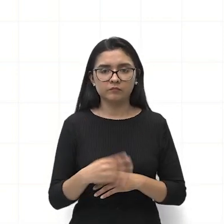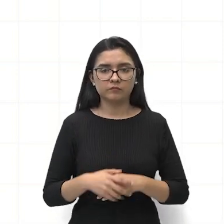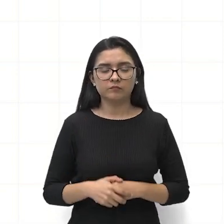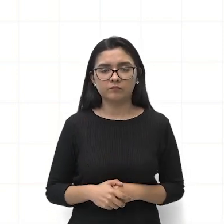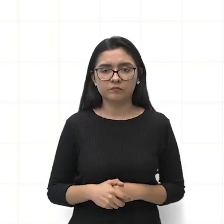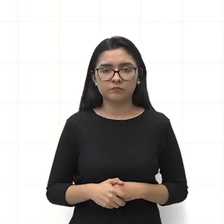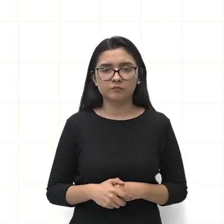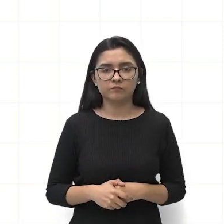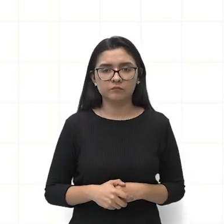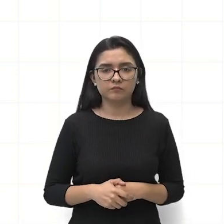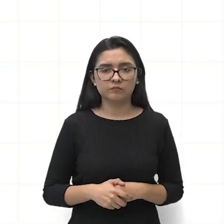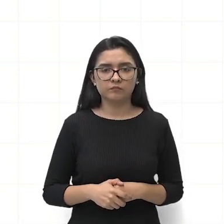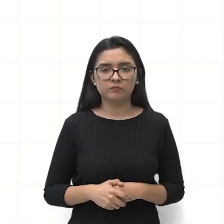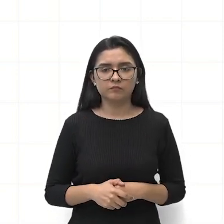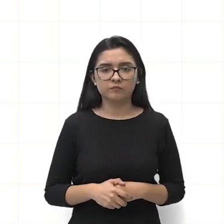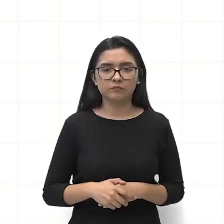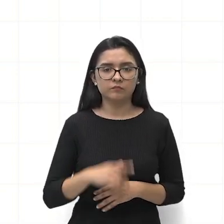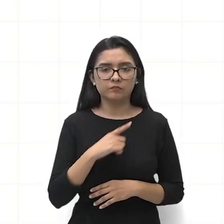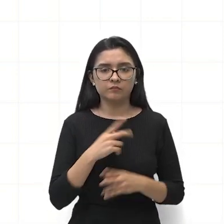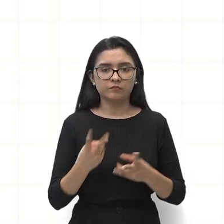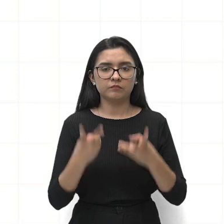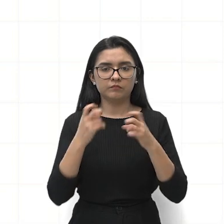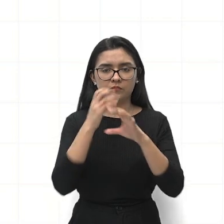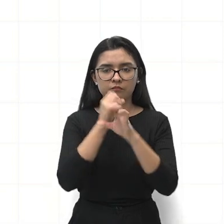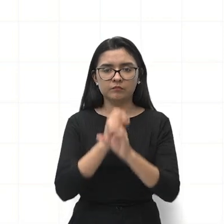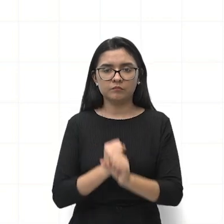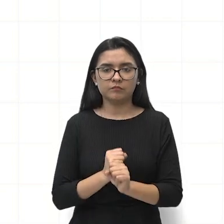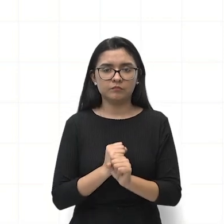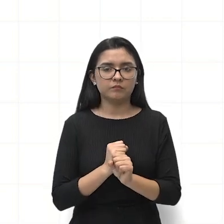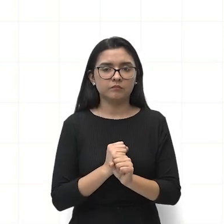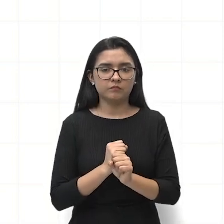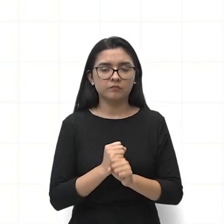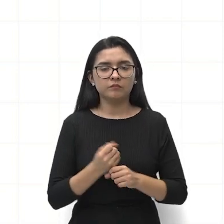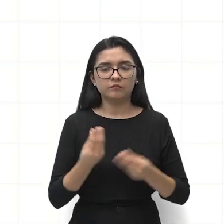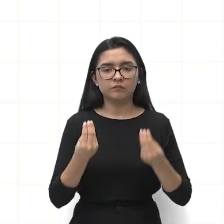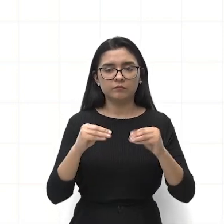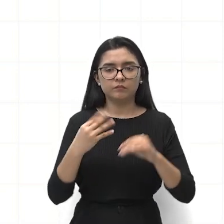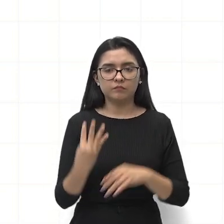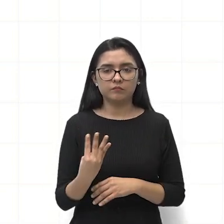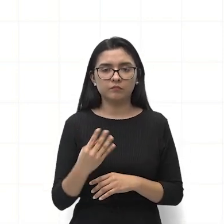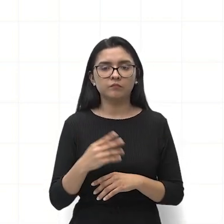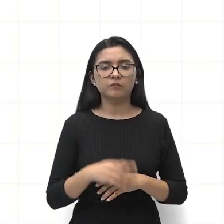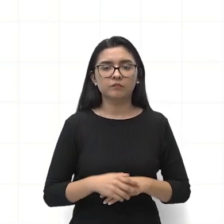2, 2. 1 vezes 1, 1. Olha aí. 4. 2 mais 2,